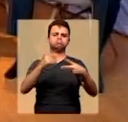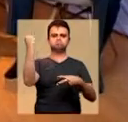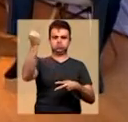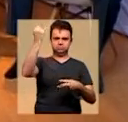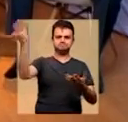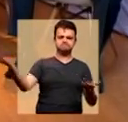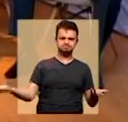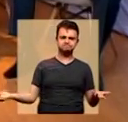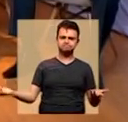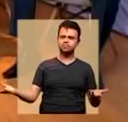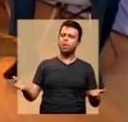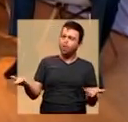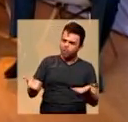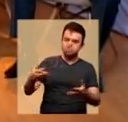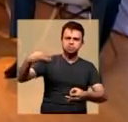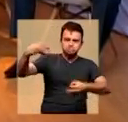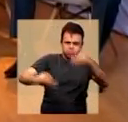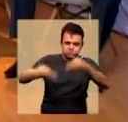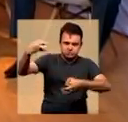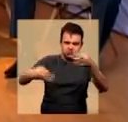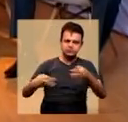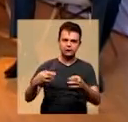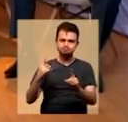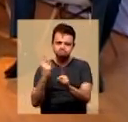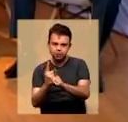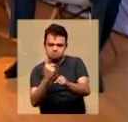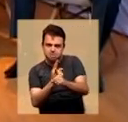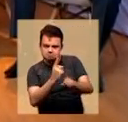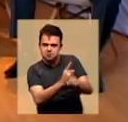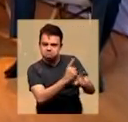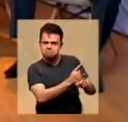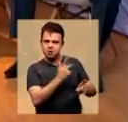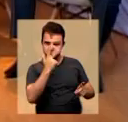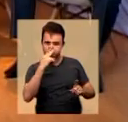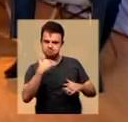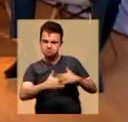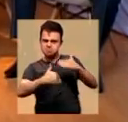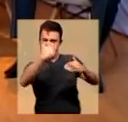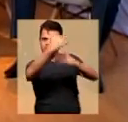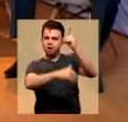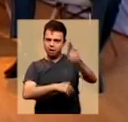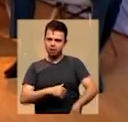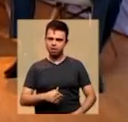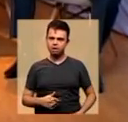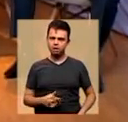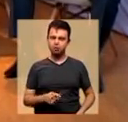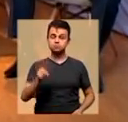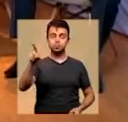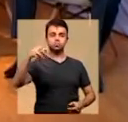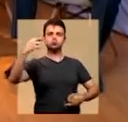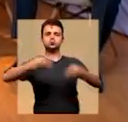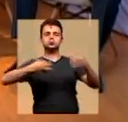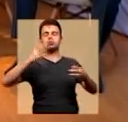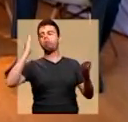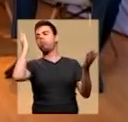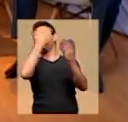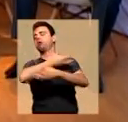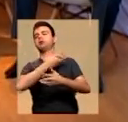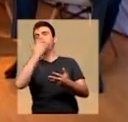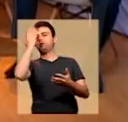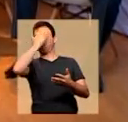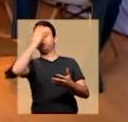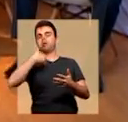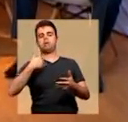E o senhor sente que a justiça está indo para esse caminho, que cada vez mais vai ser feito A isso? justiça, ela não é cega,